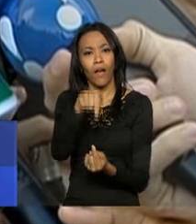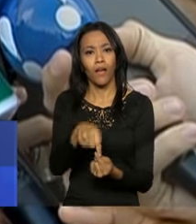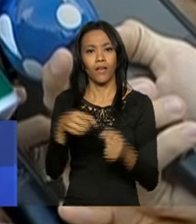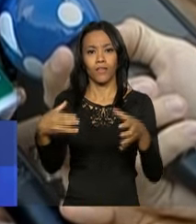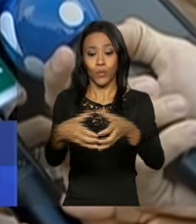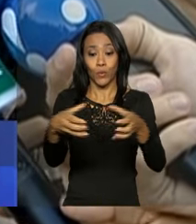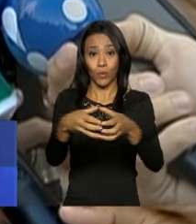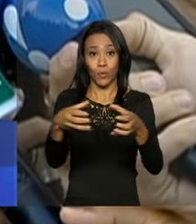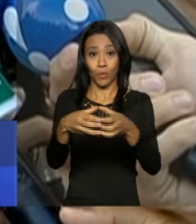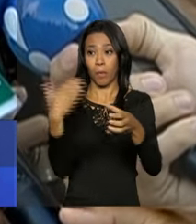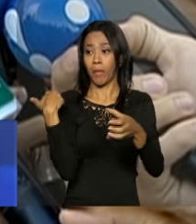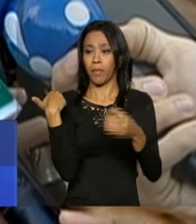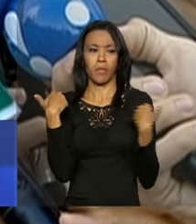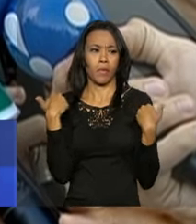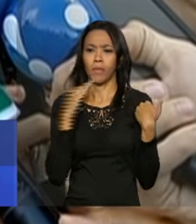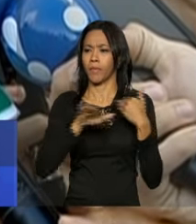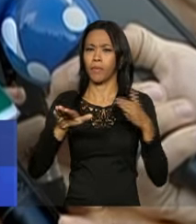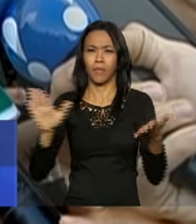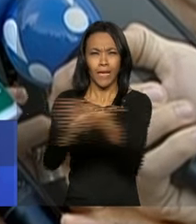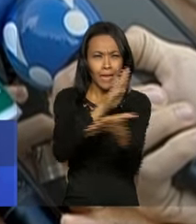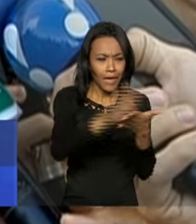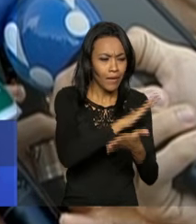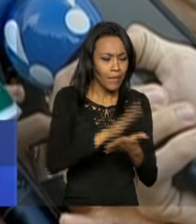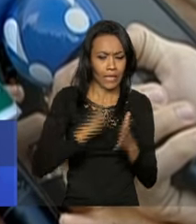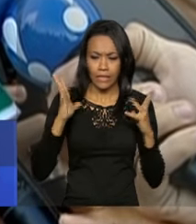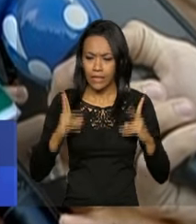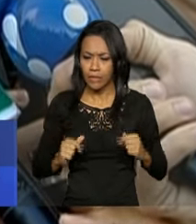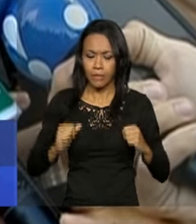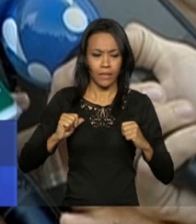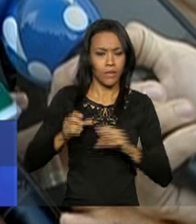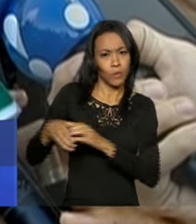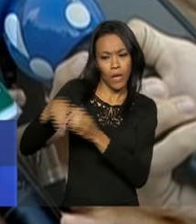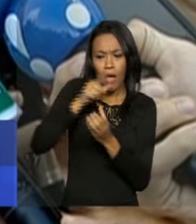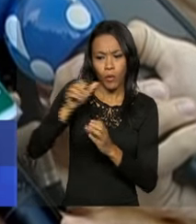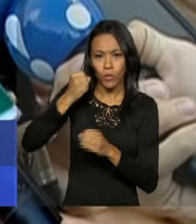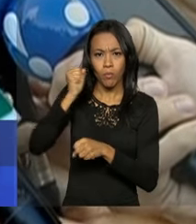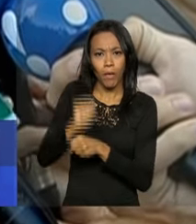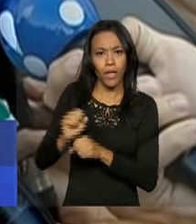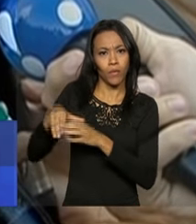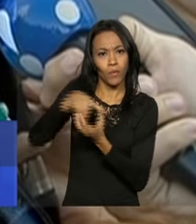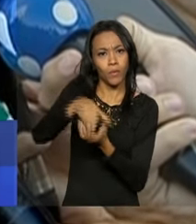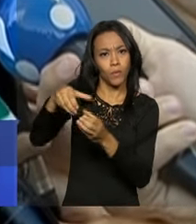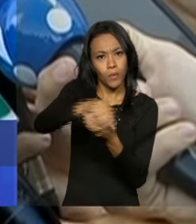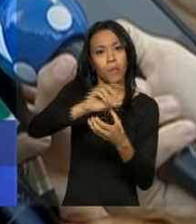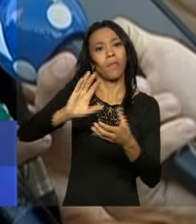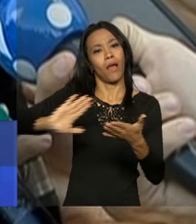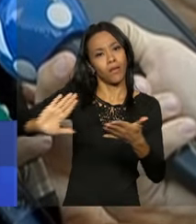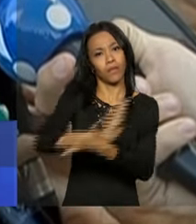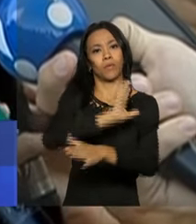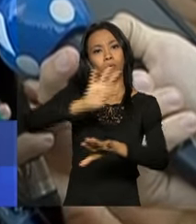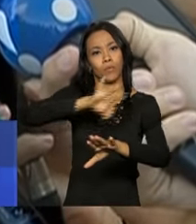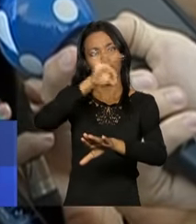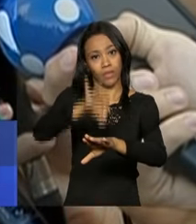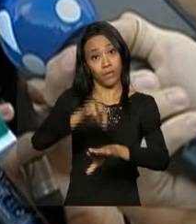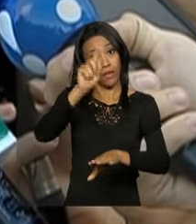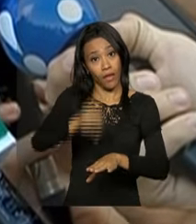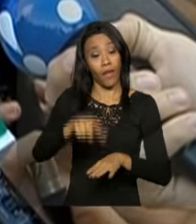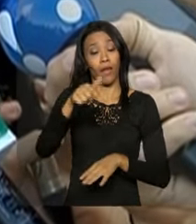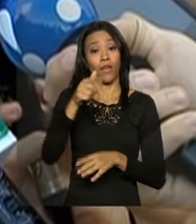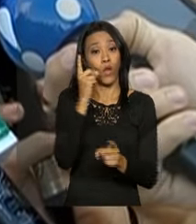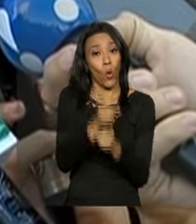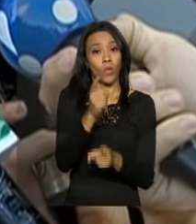mobilização em torno das residências, das moradias, que é onde estão de 70% a